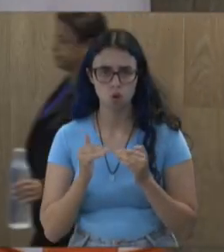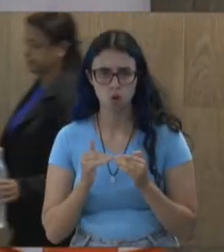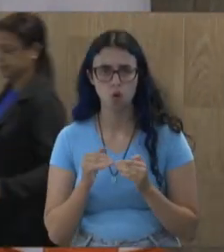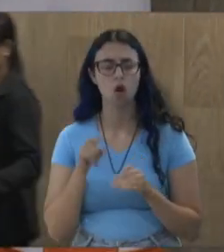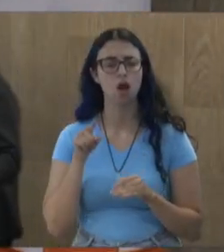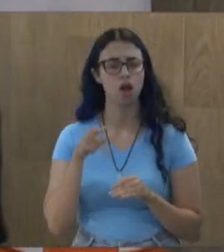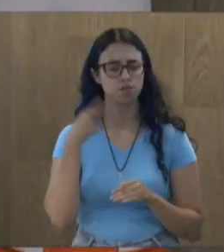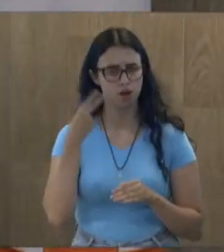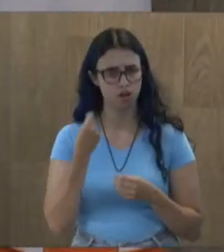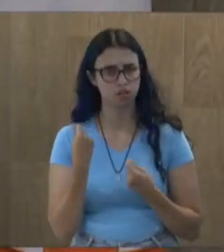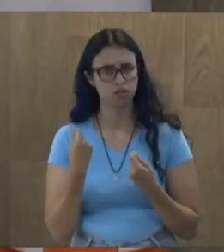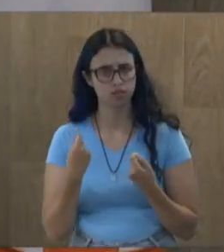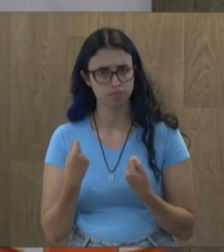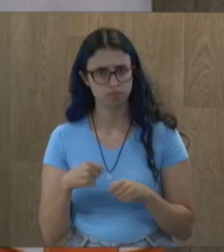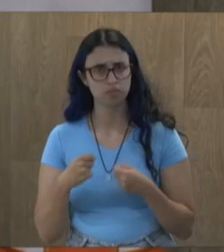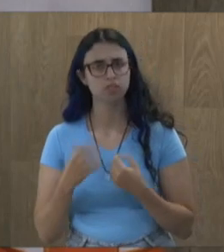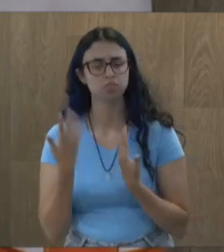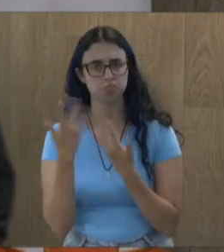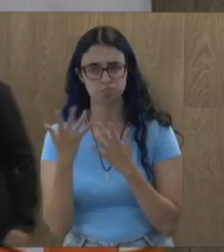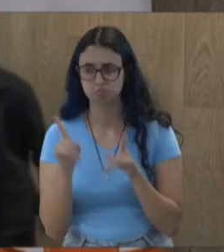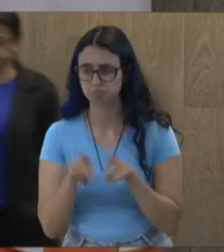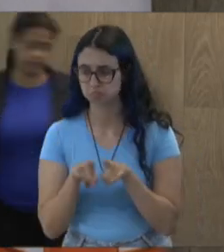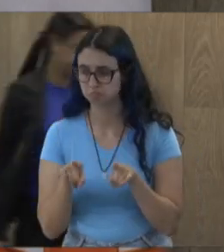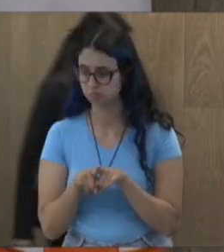Esse aqui, ó.